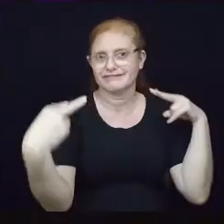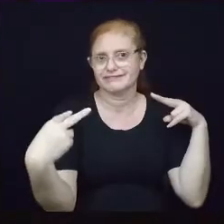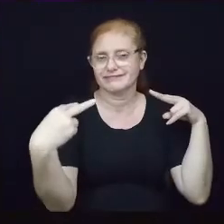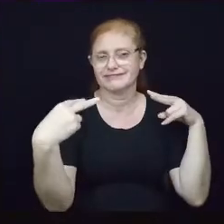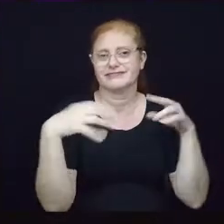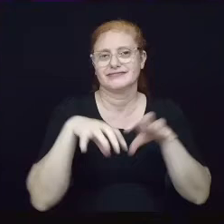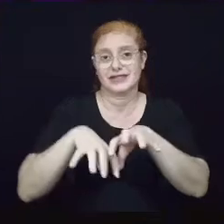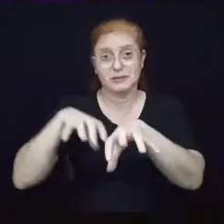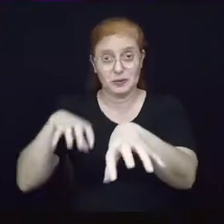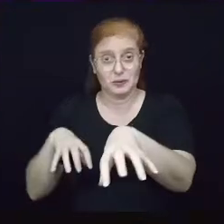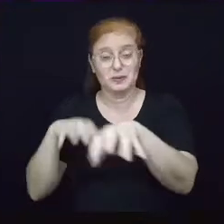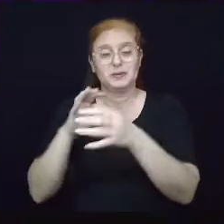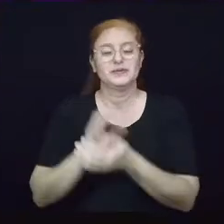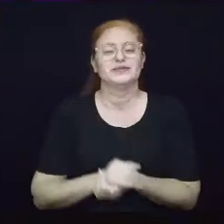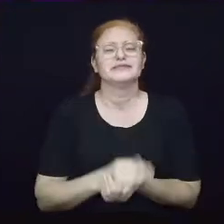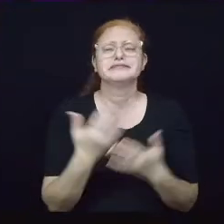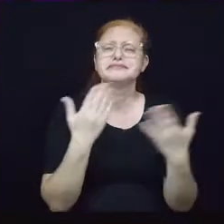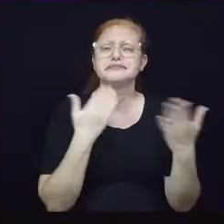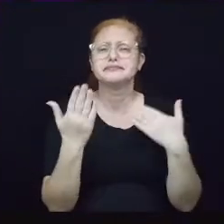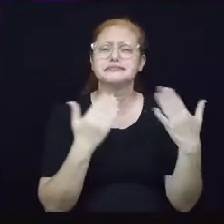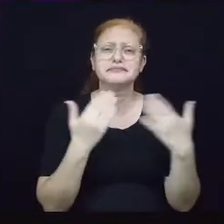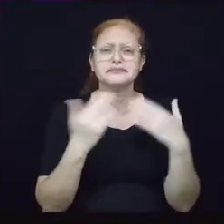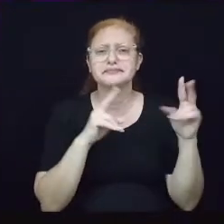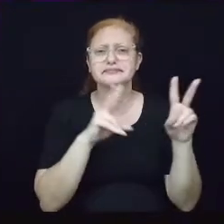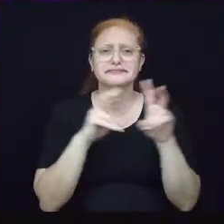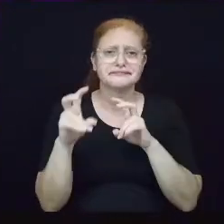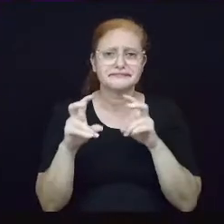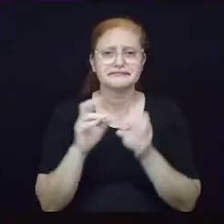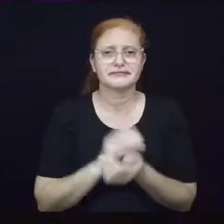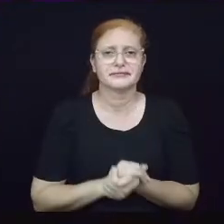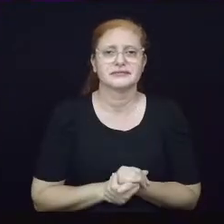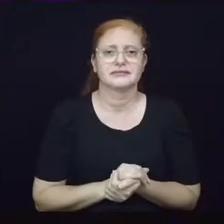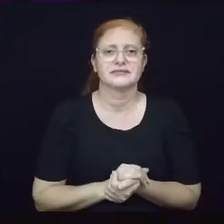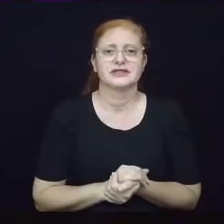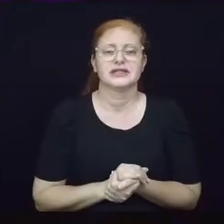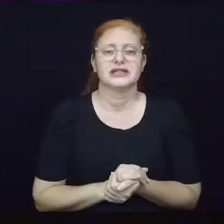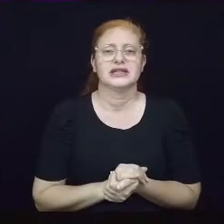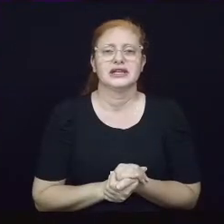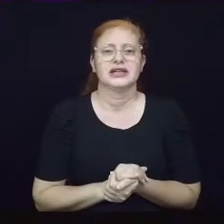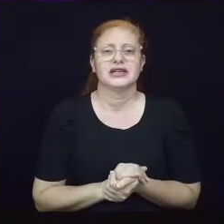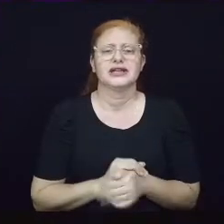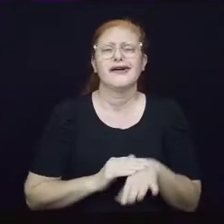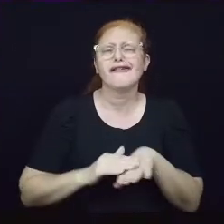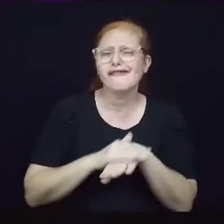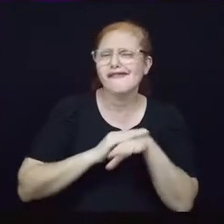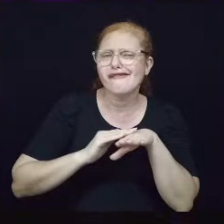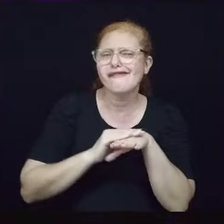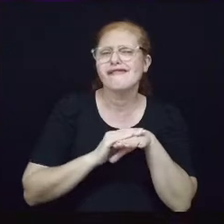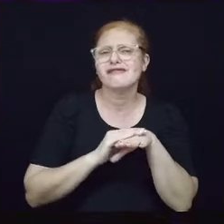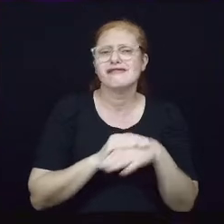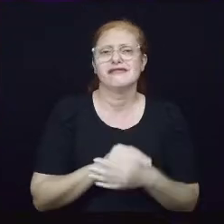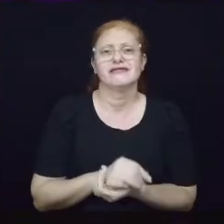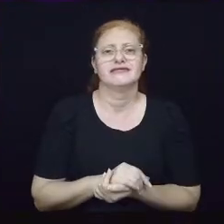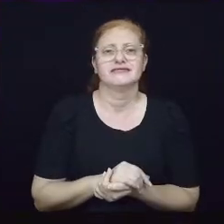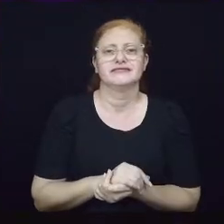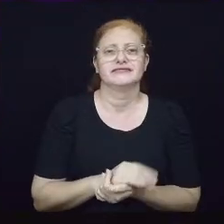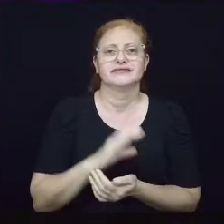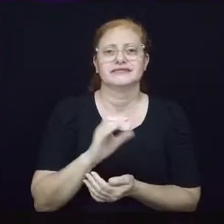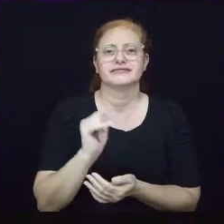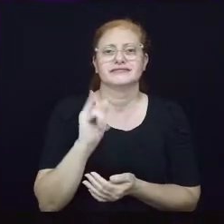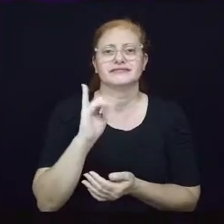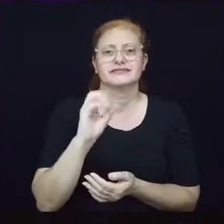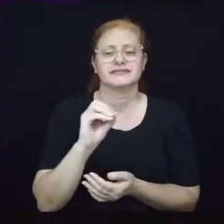remota e conversamos sobre isso. E, num certo momento da conversa, o